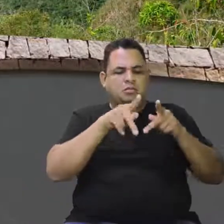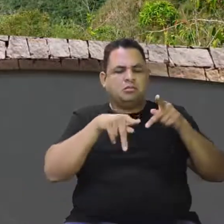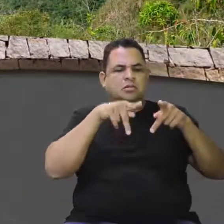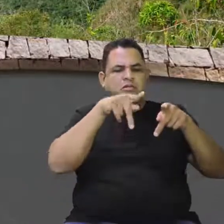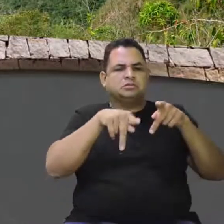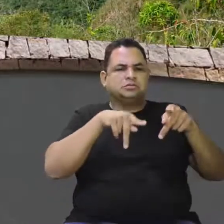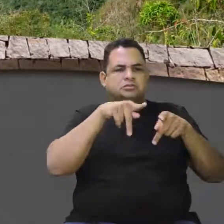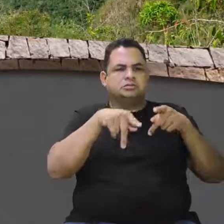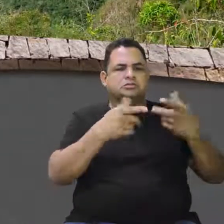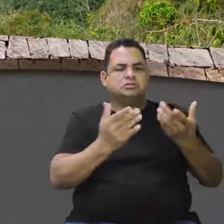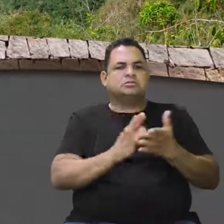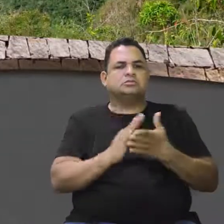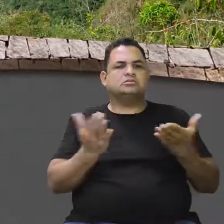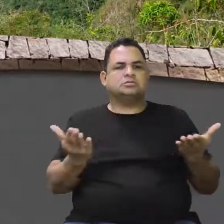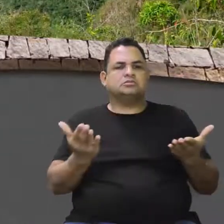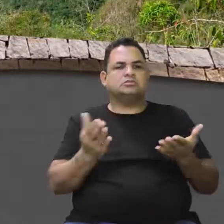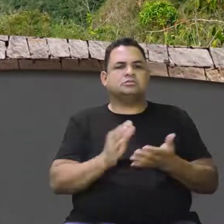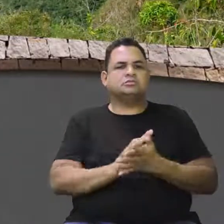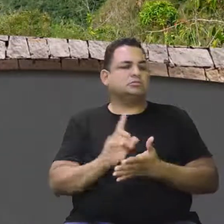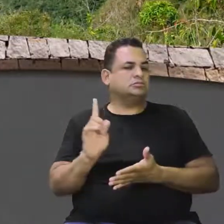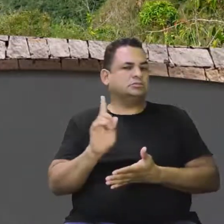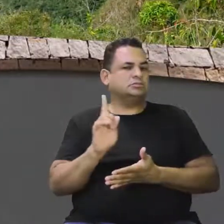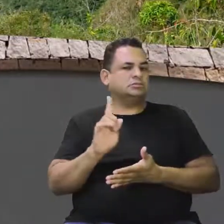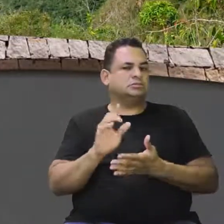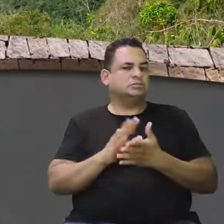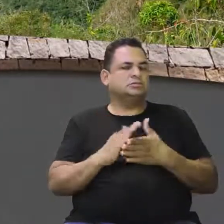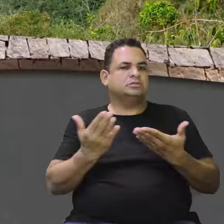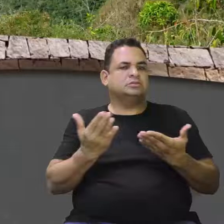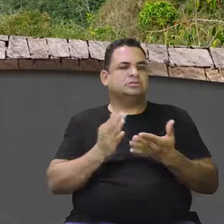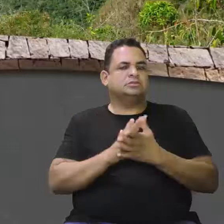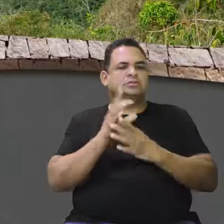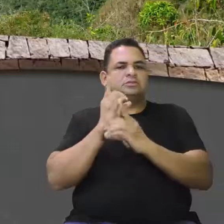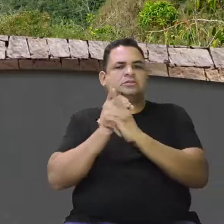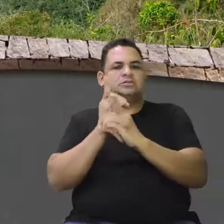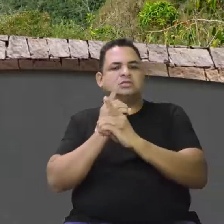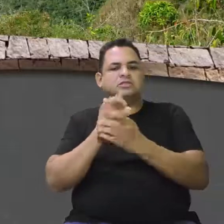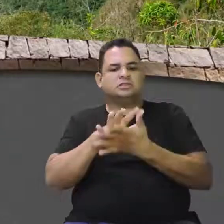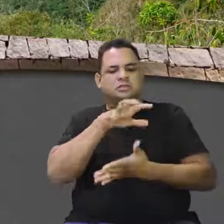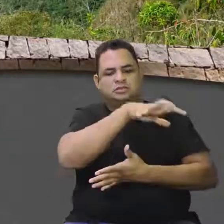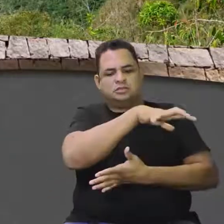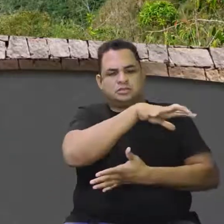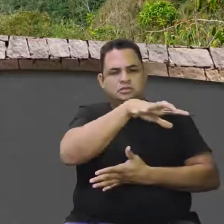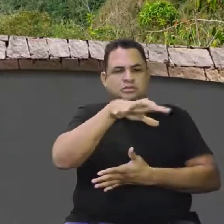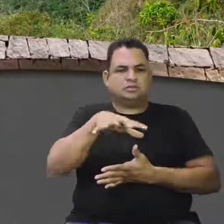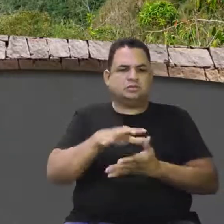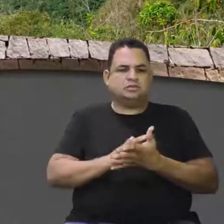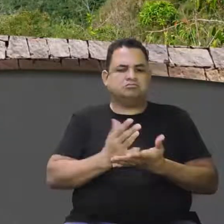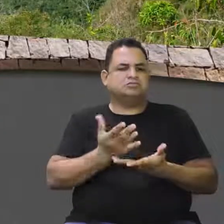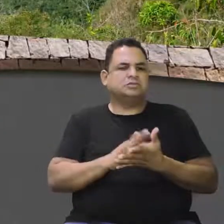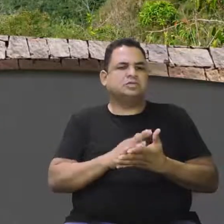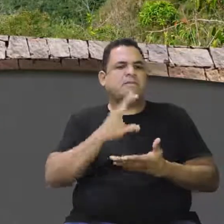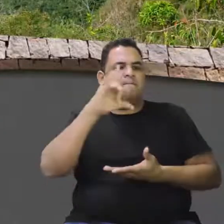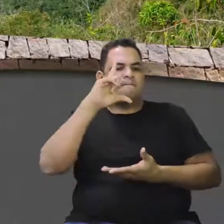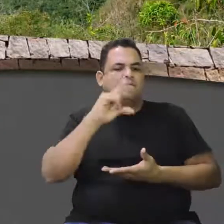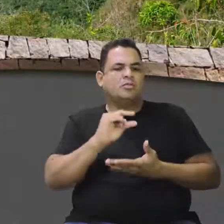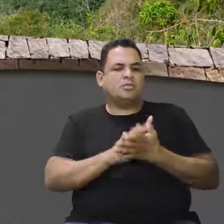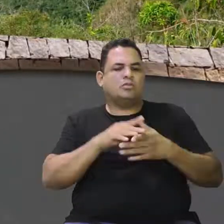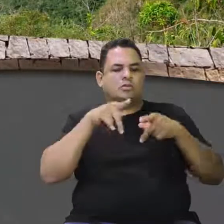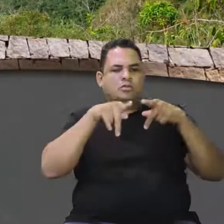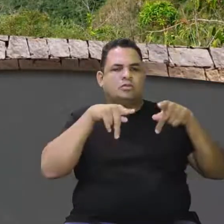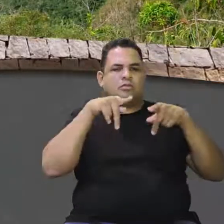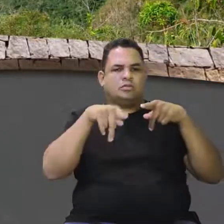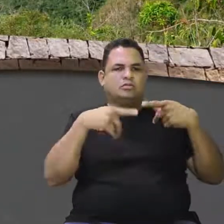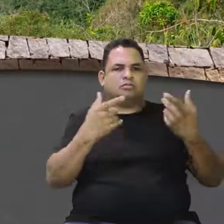demográfica? E aí? Não, né, galera? Então a gente vai encontrar essas áreas de vazios demográficos em